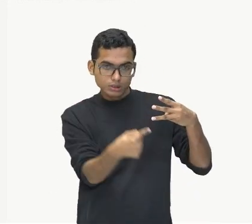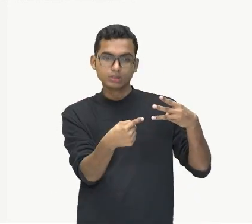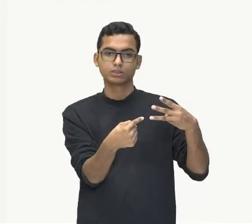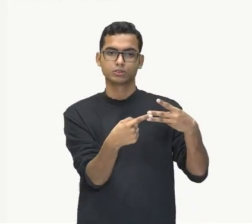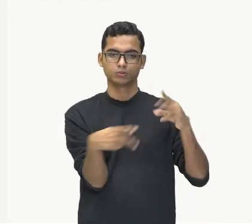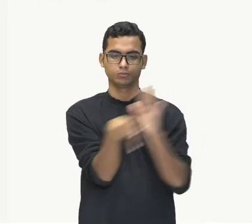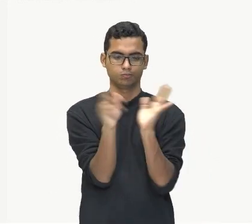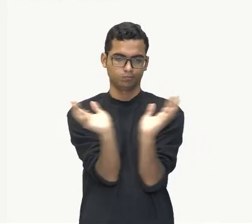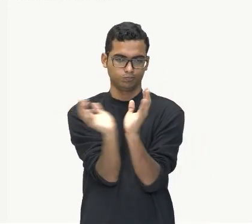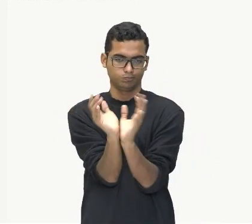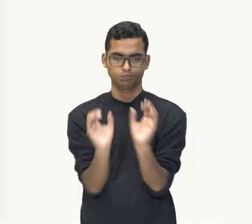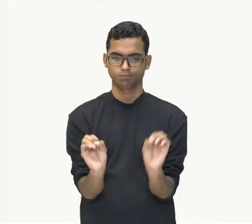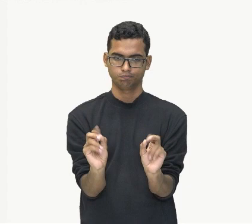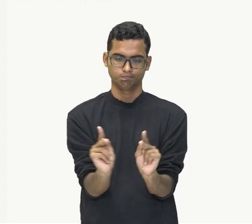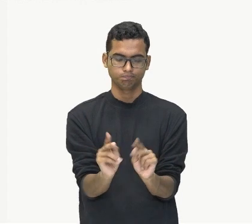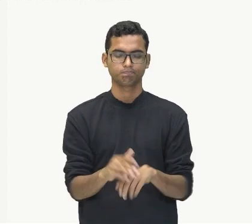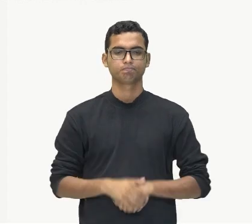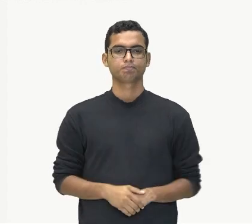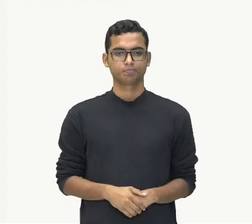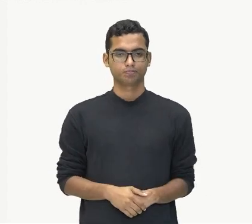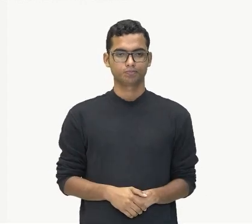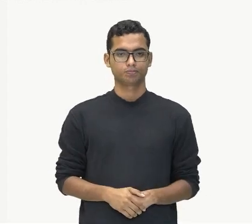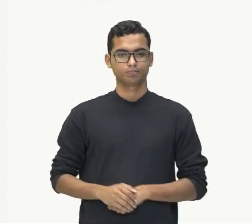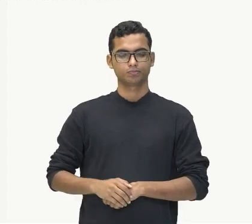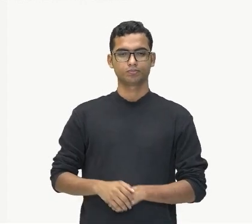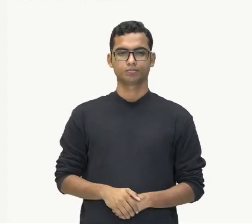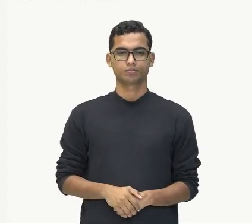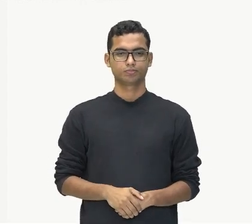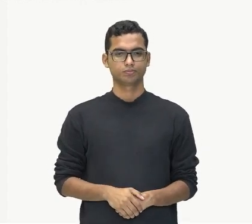tá bom, gente? OH-, são